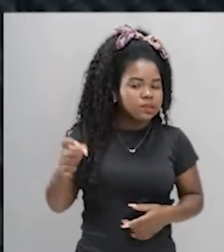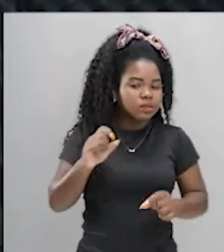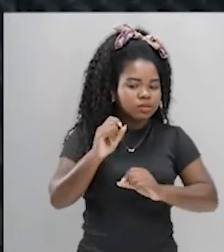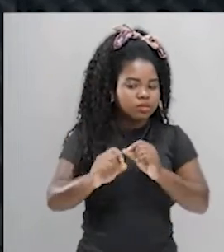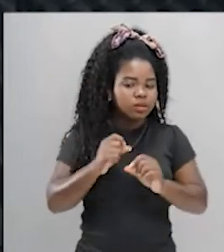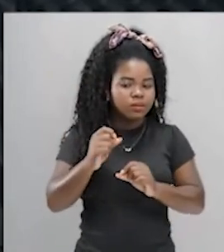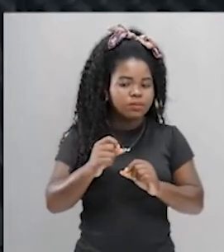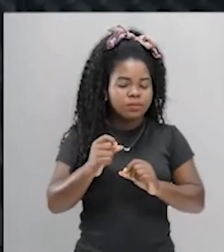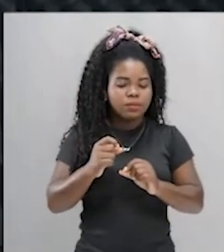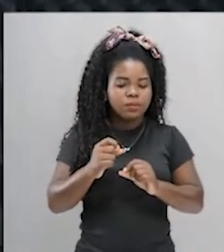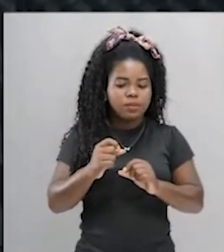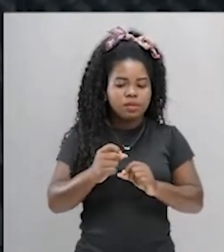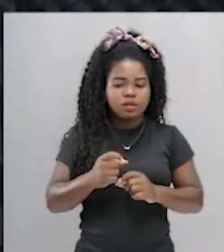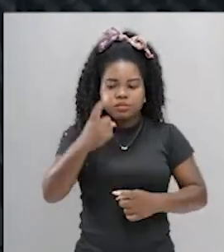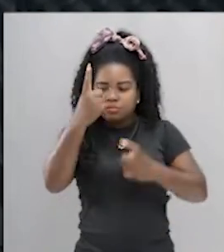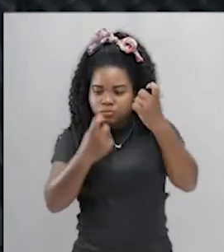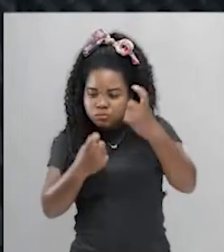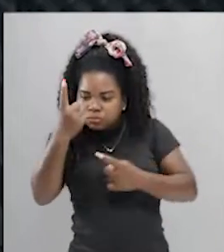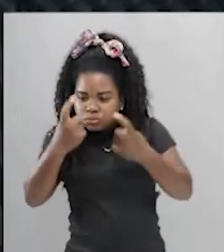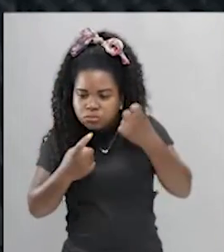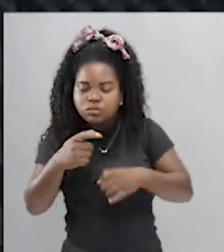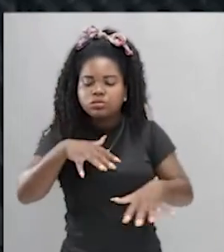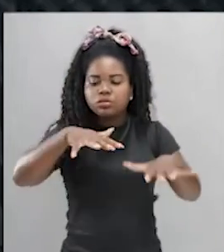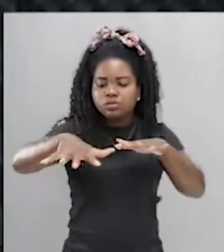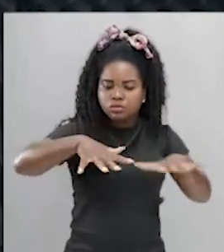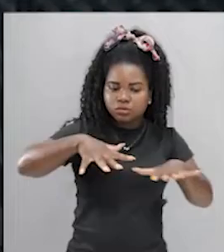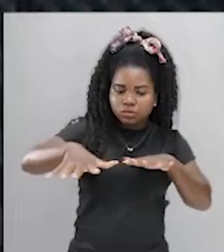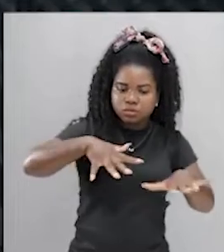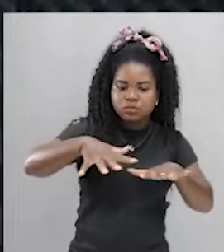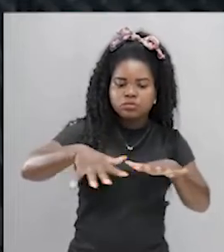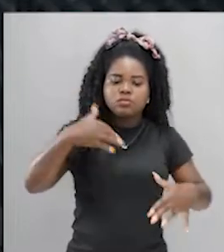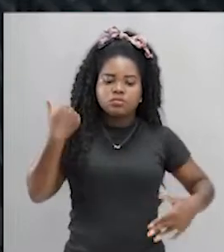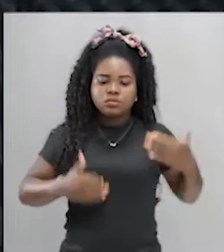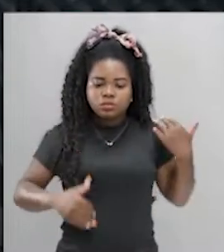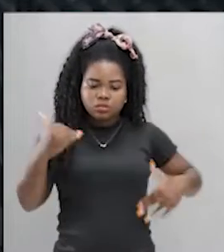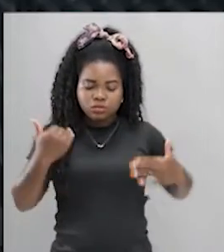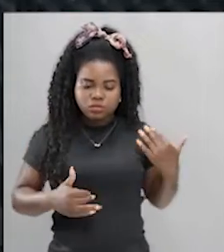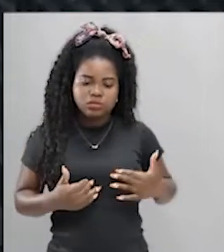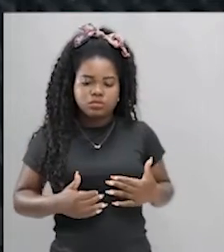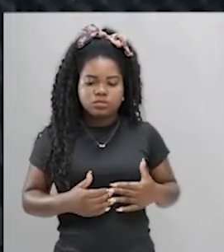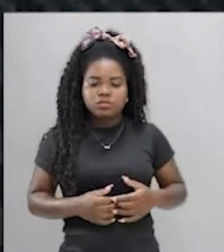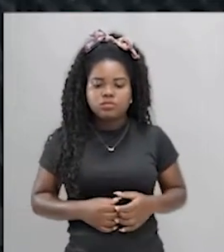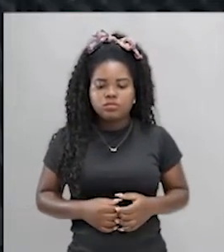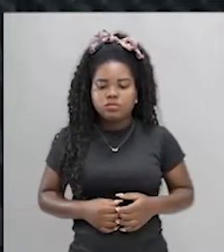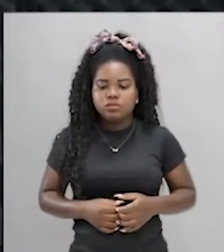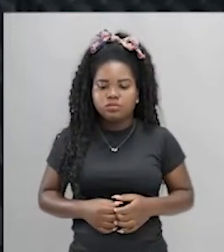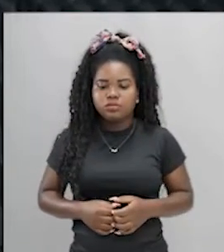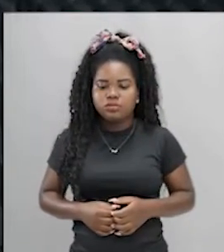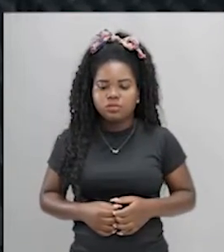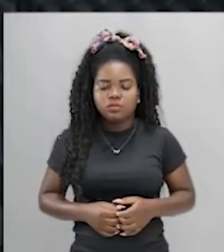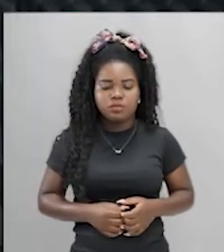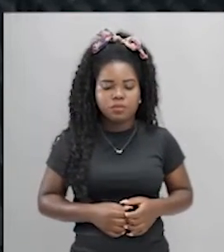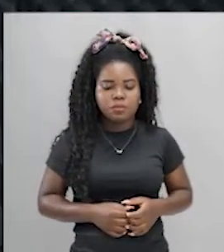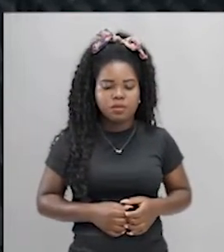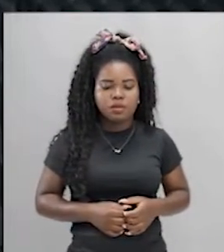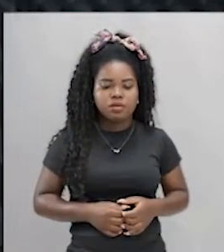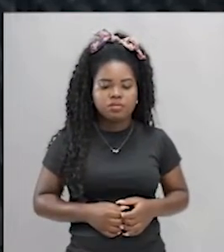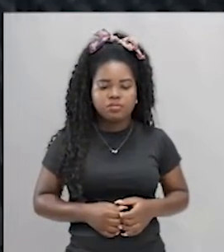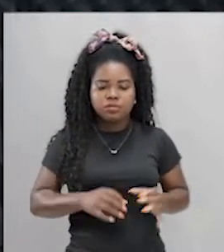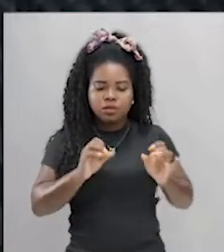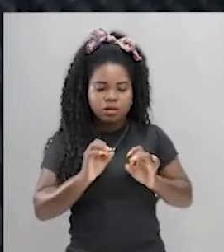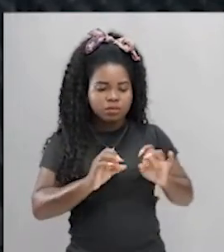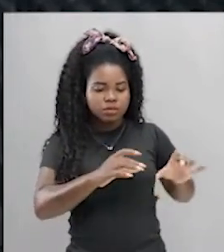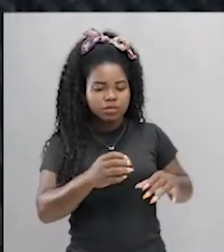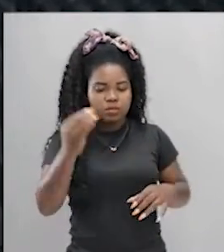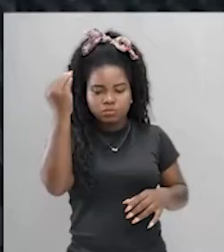de expressões faciais, movimentos corporais, posturas, ritmos. Abandonar